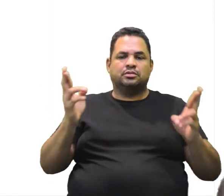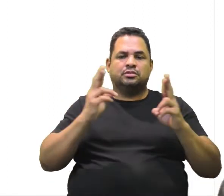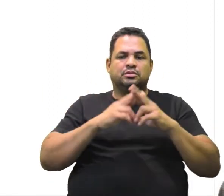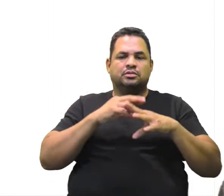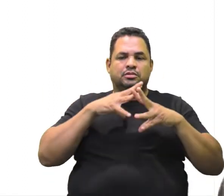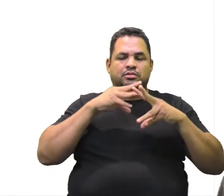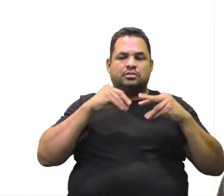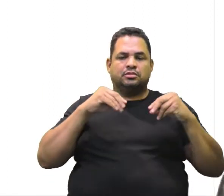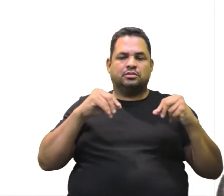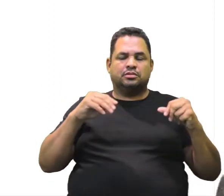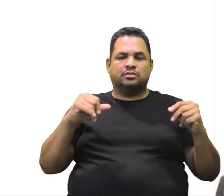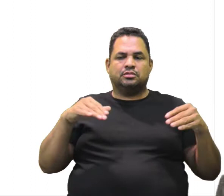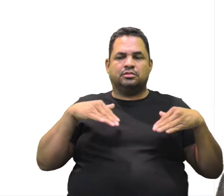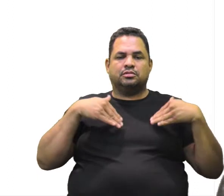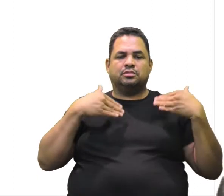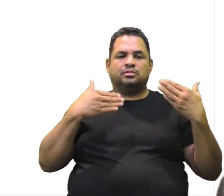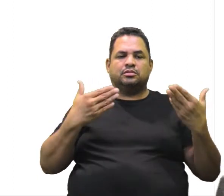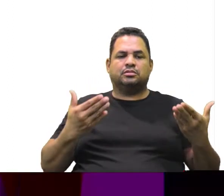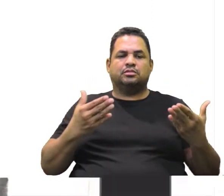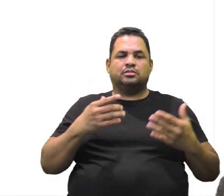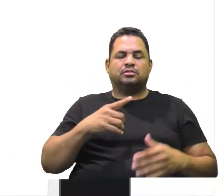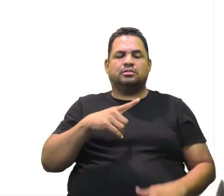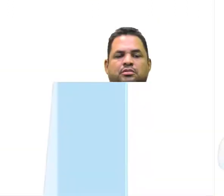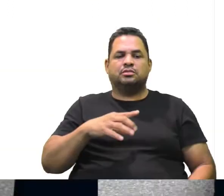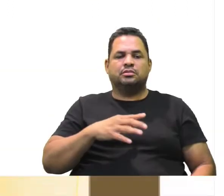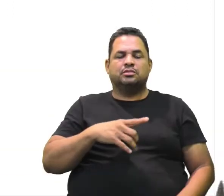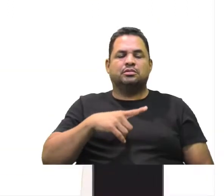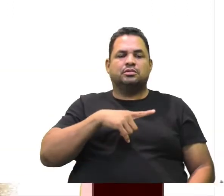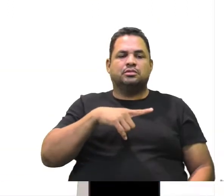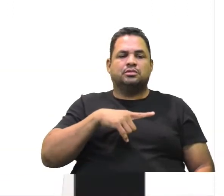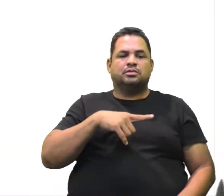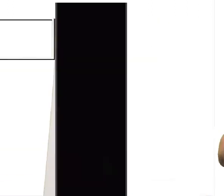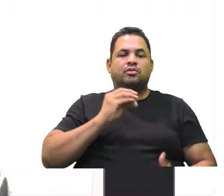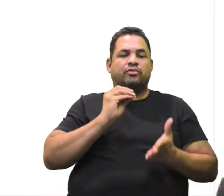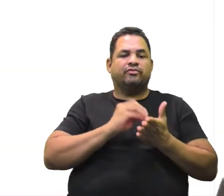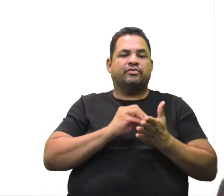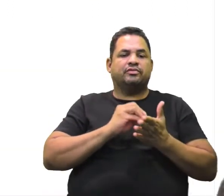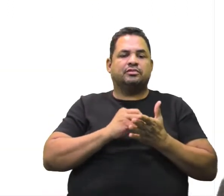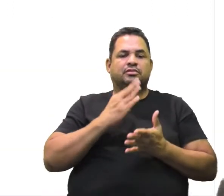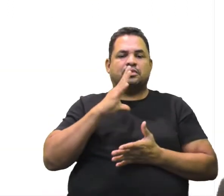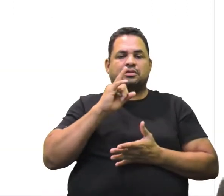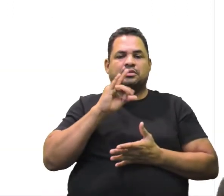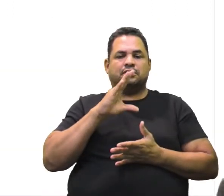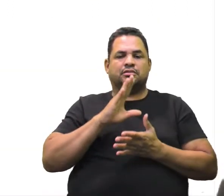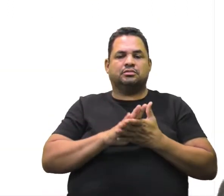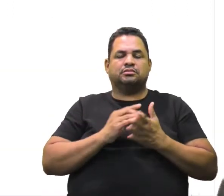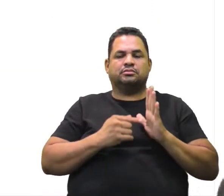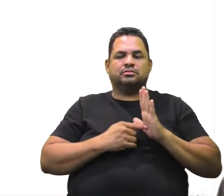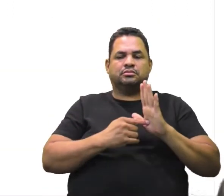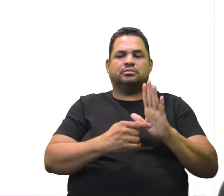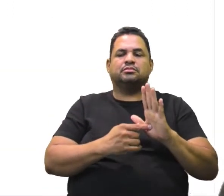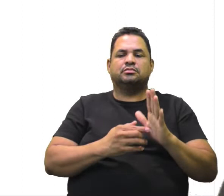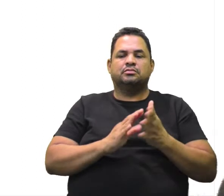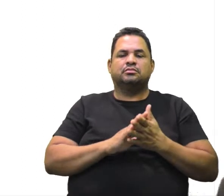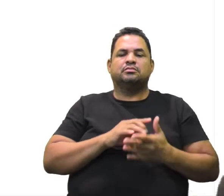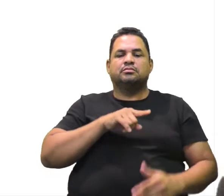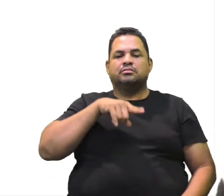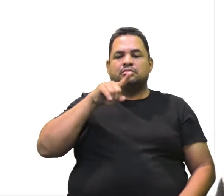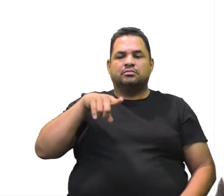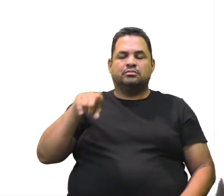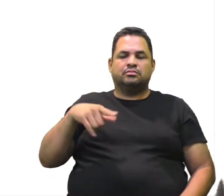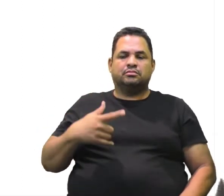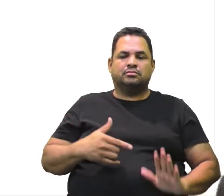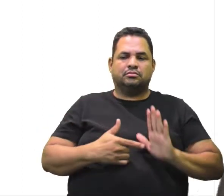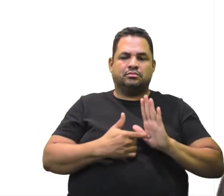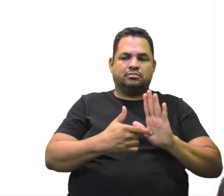de decomposição, quando na presença e na ausência da catalase, está montado no gráfico